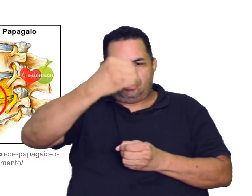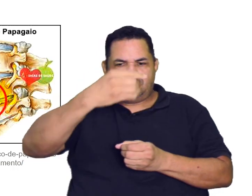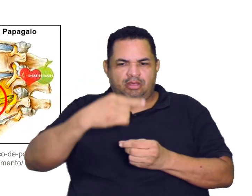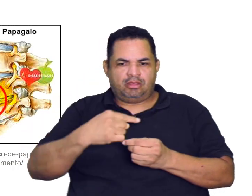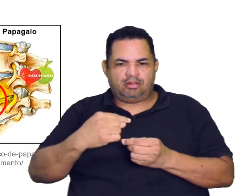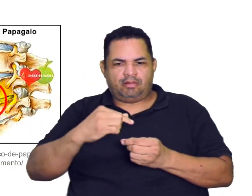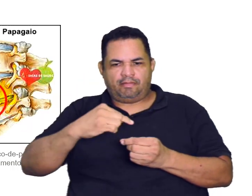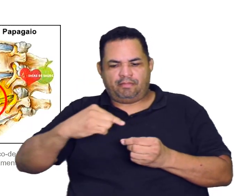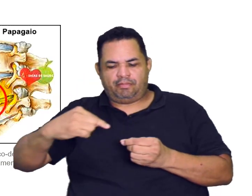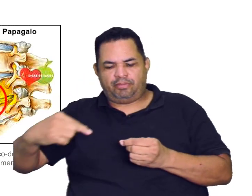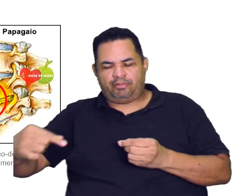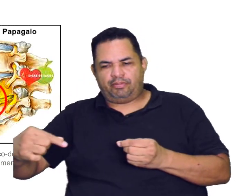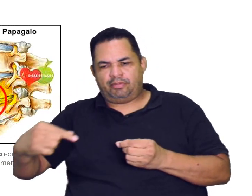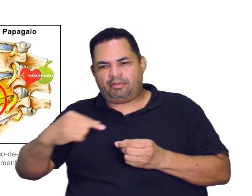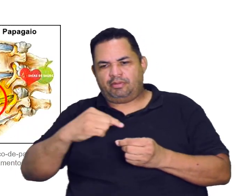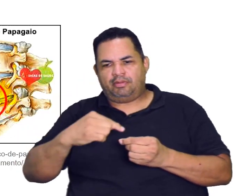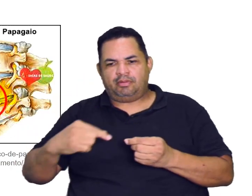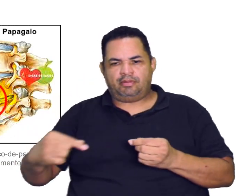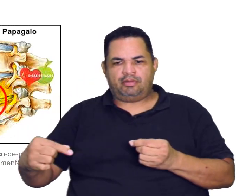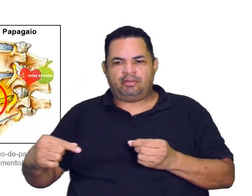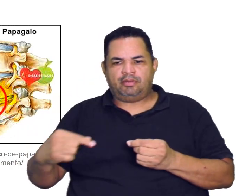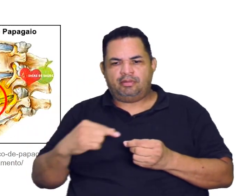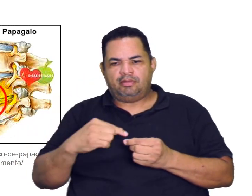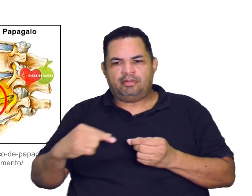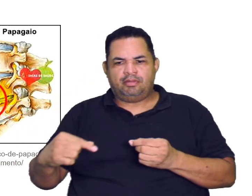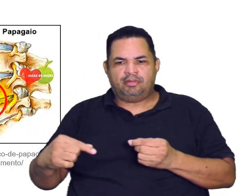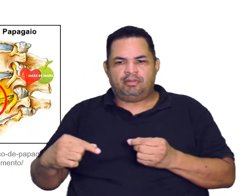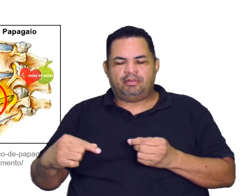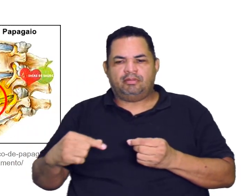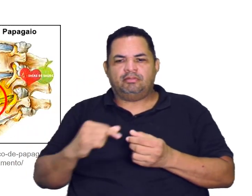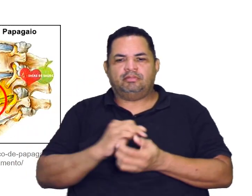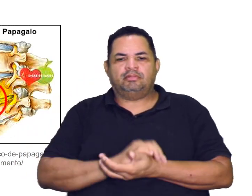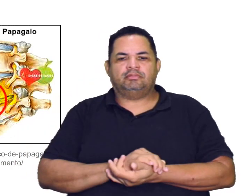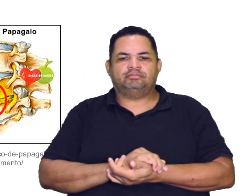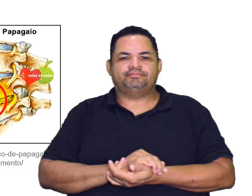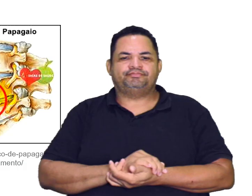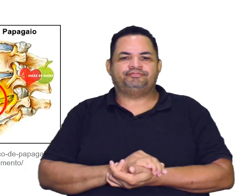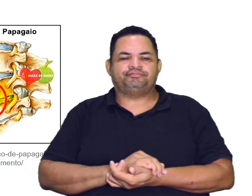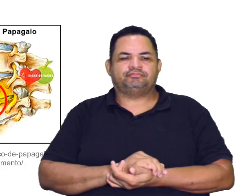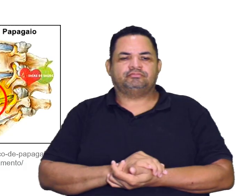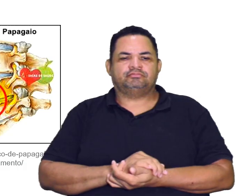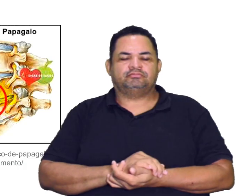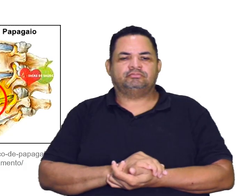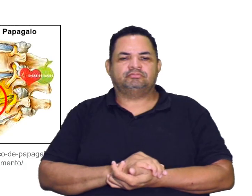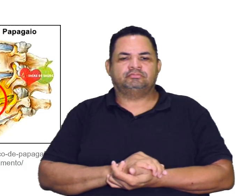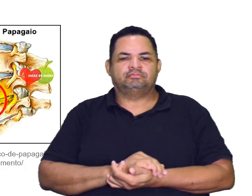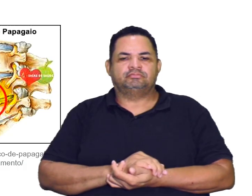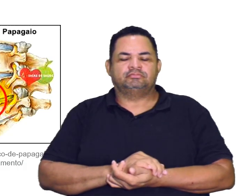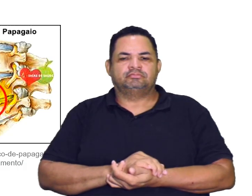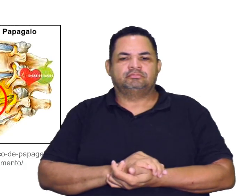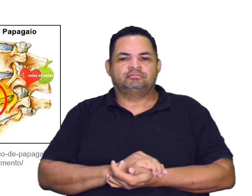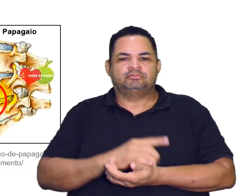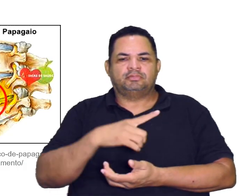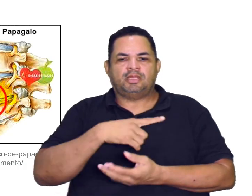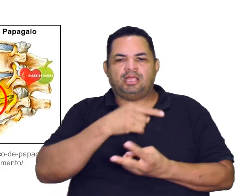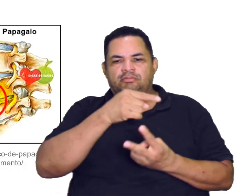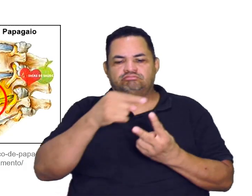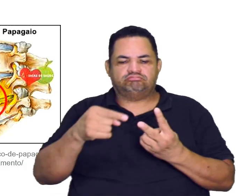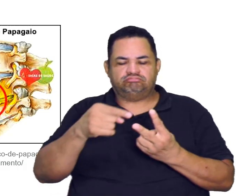Articulares à frente para um lado do disco intervertebral. Então, se eu somar aqui